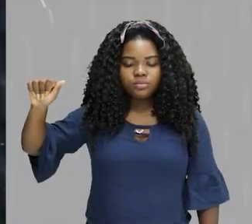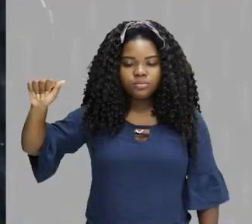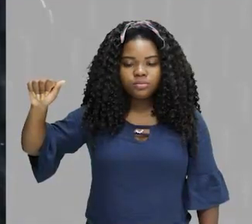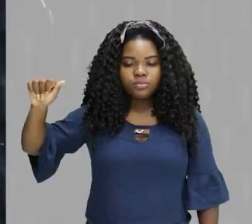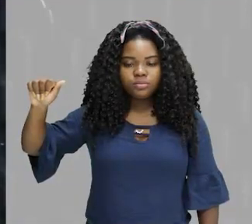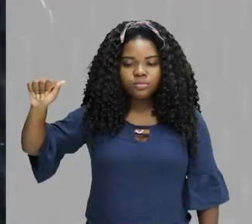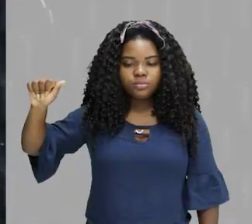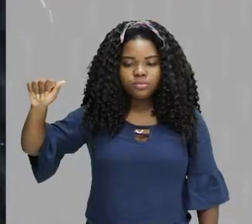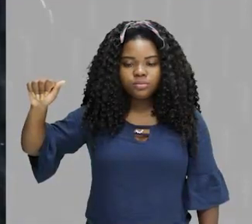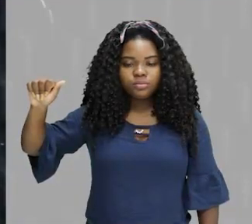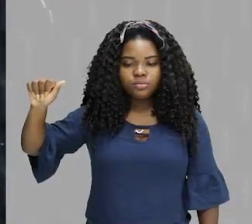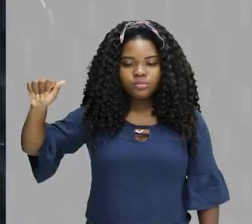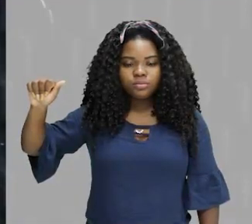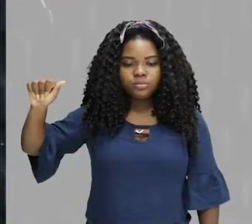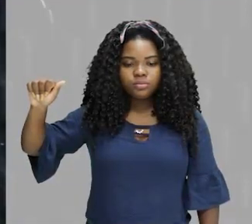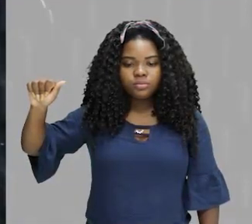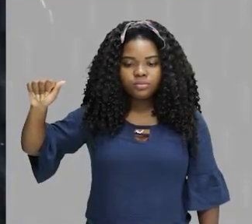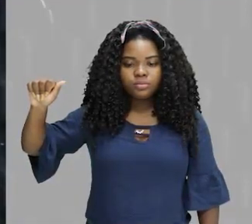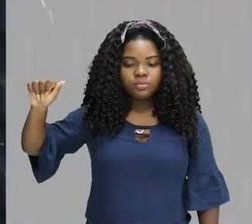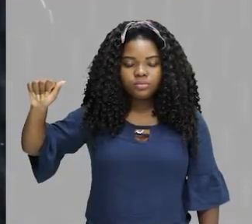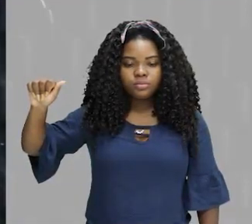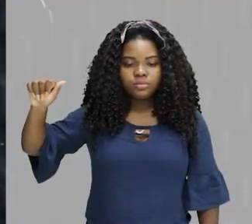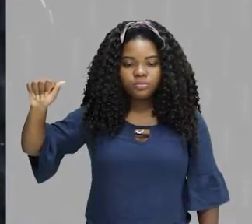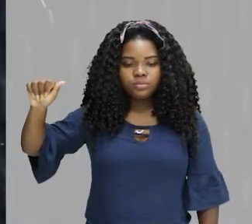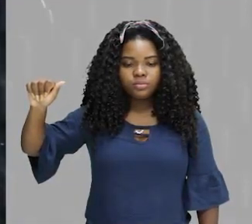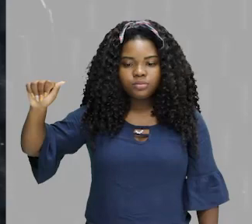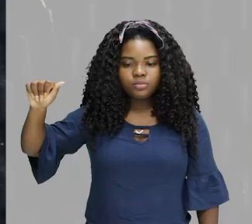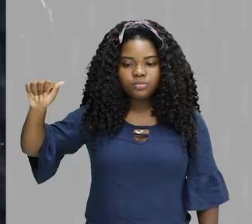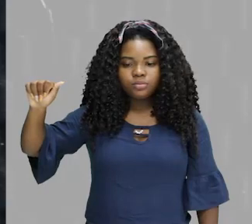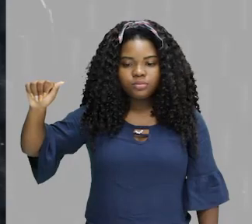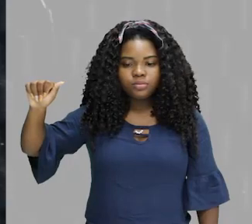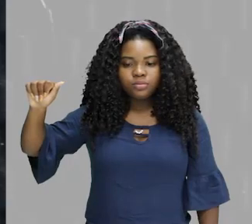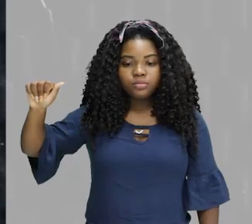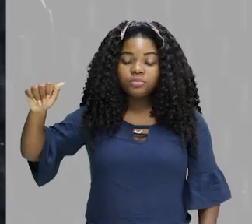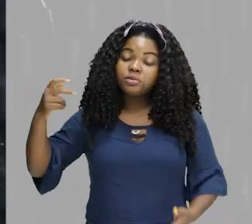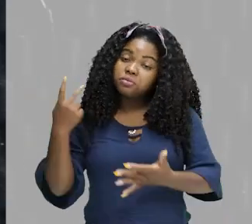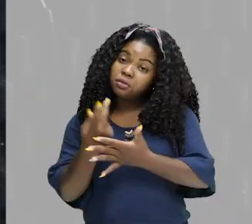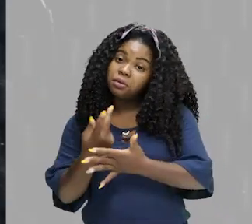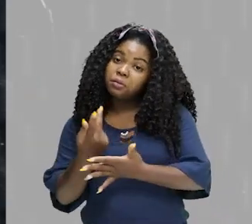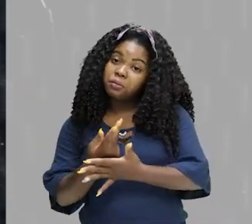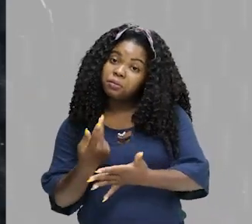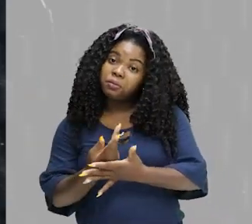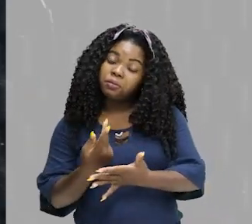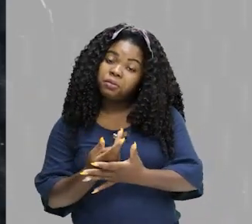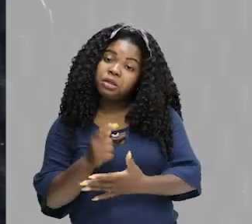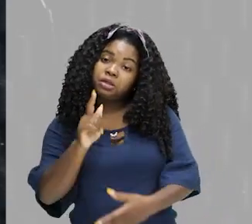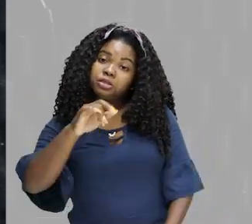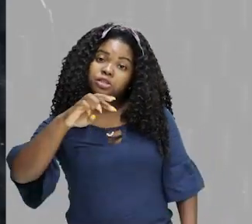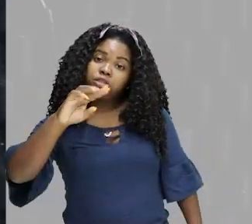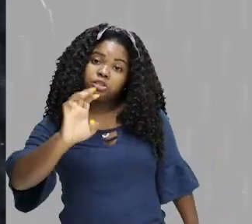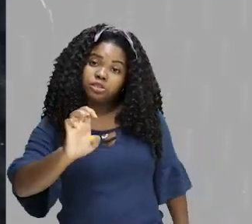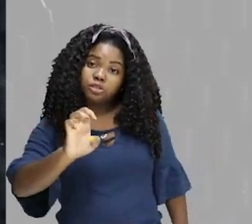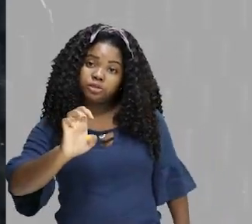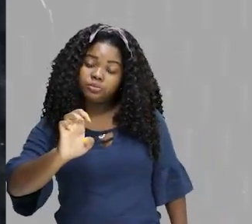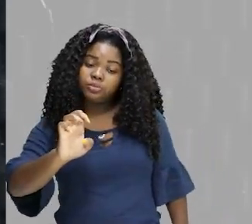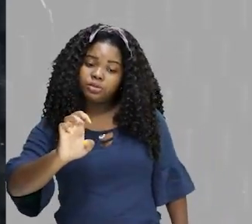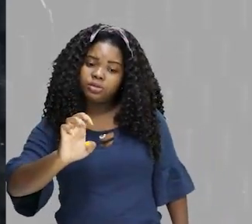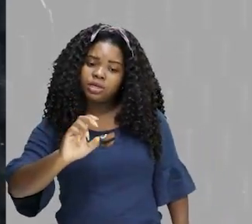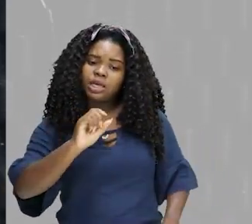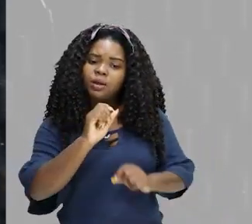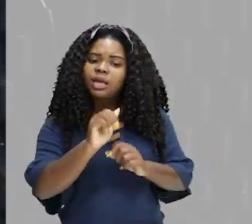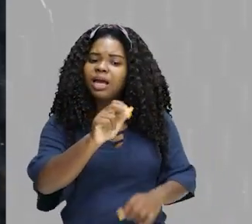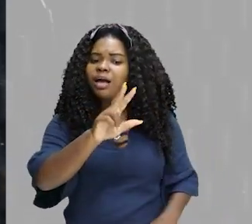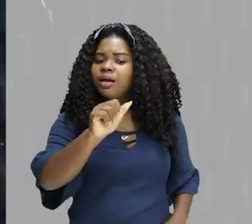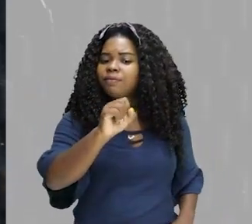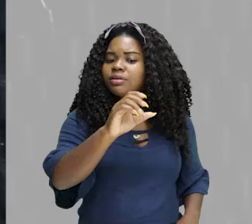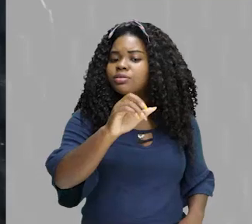dentro desses frutos. Nós temos aqui alguns erros nessa frase. Ele está dizendo que gimnosperma é